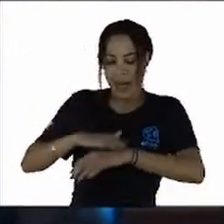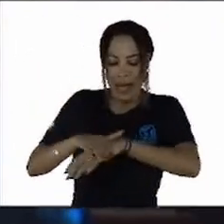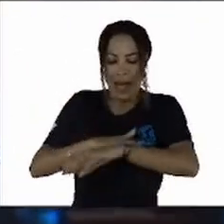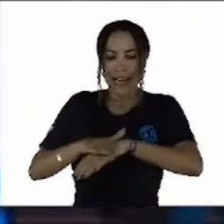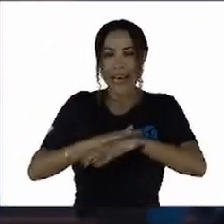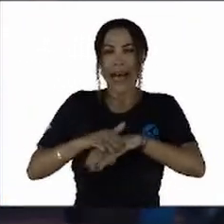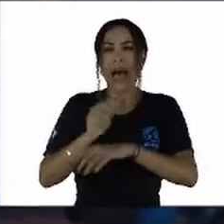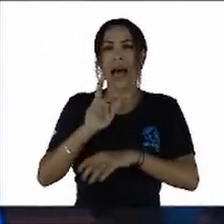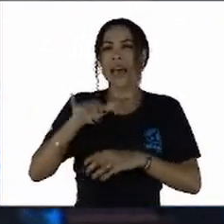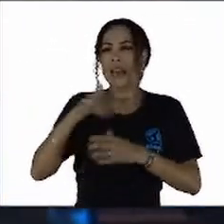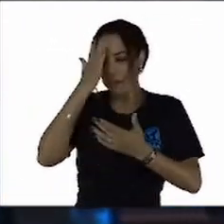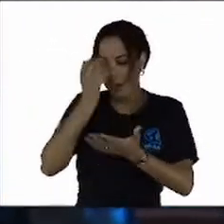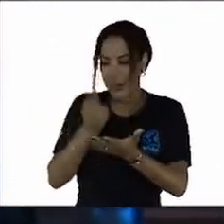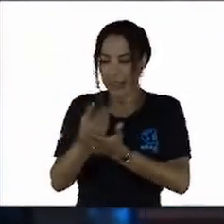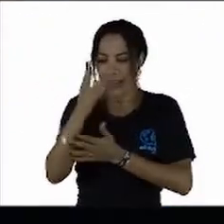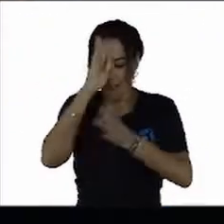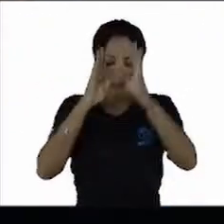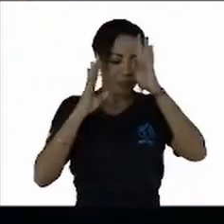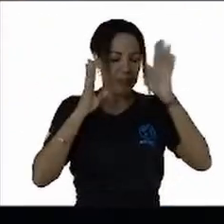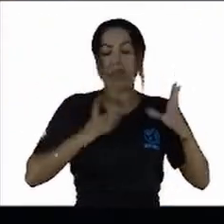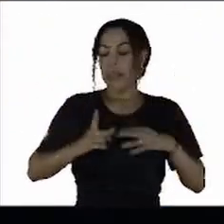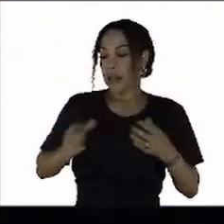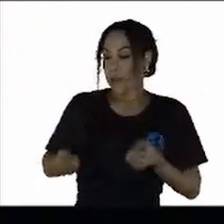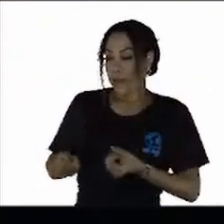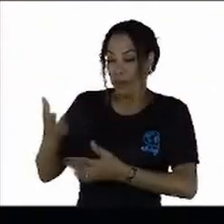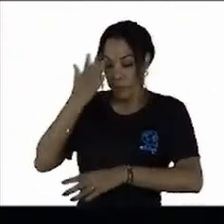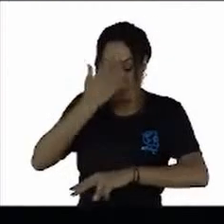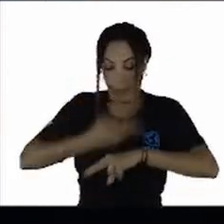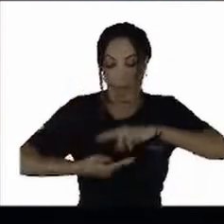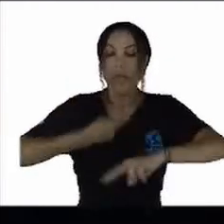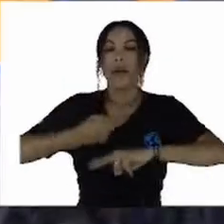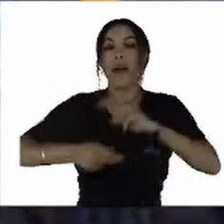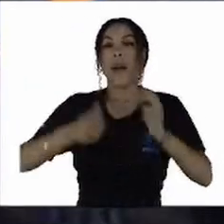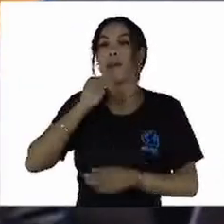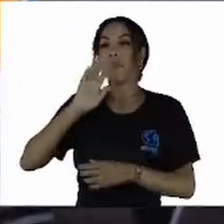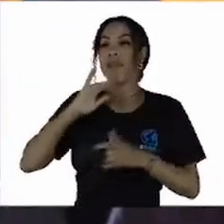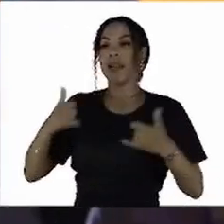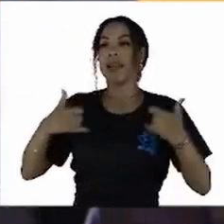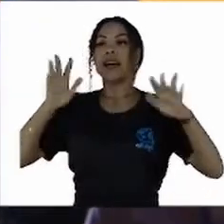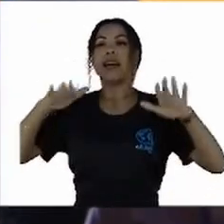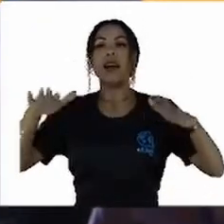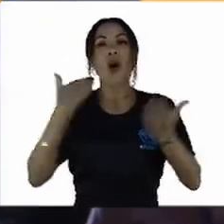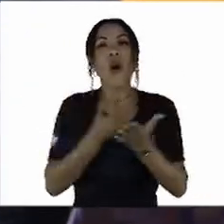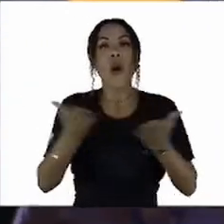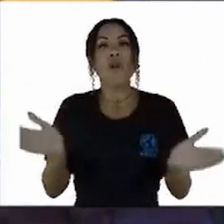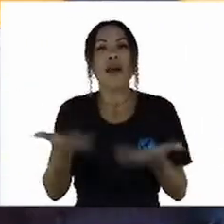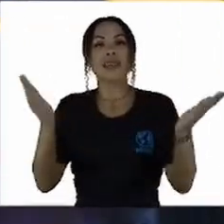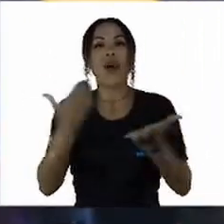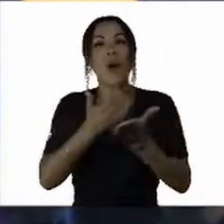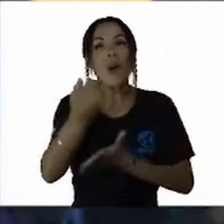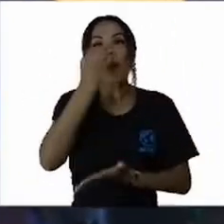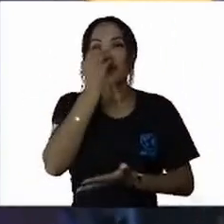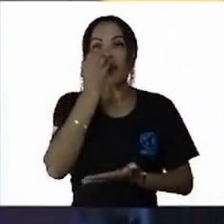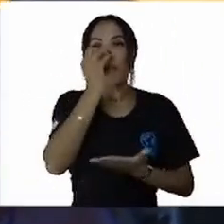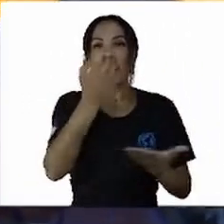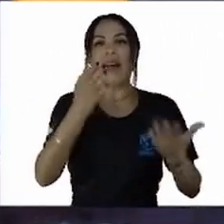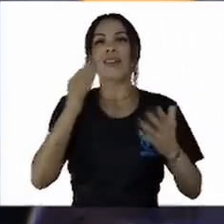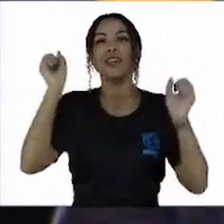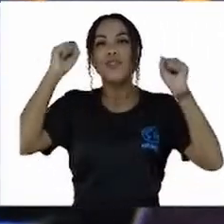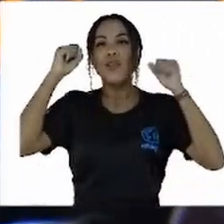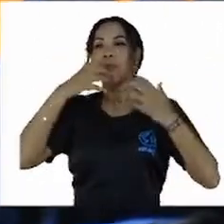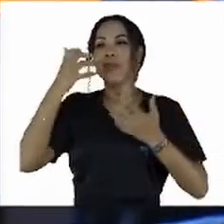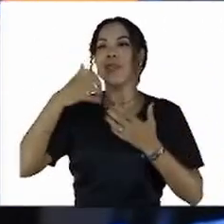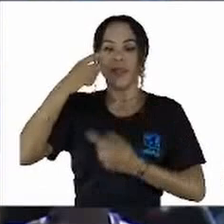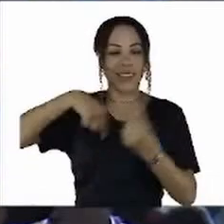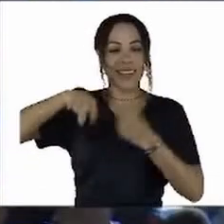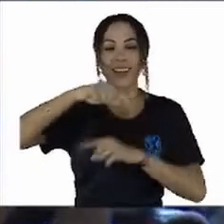as crianças engasgadas com a empada, cabe em 10, tem 500, uma por cima das outras. A mãe da aniversariante mandando você começar, começa palhaço, e o disco da Xuxa tocando